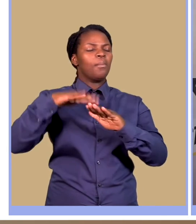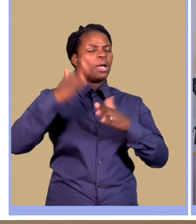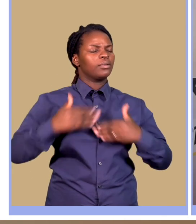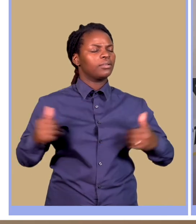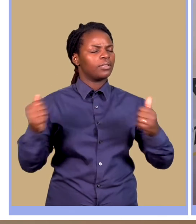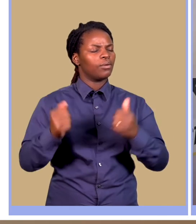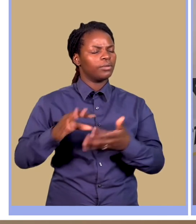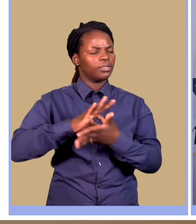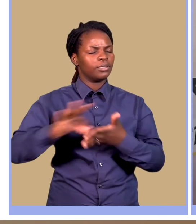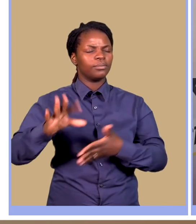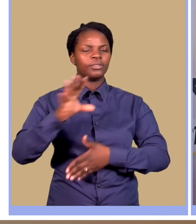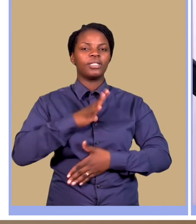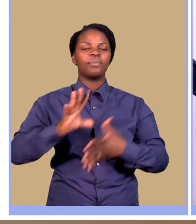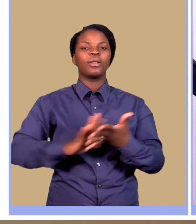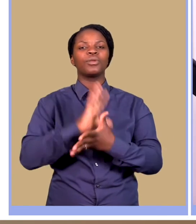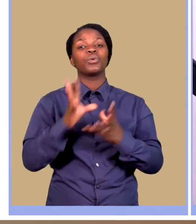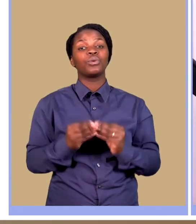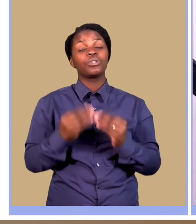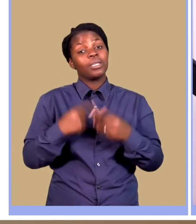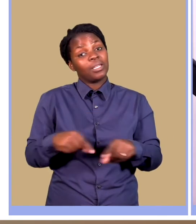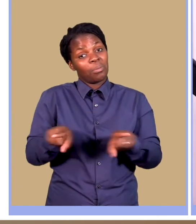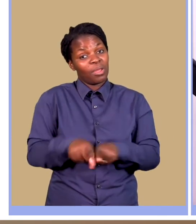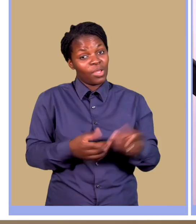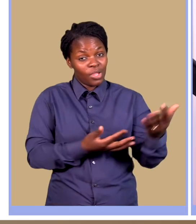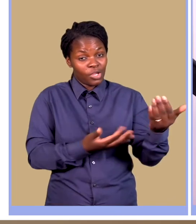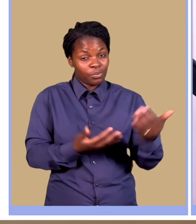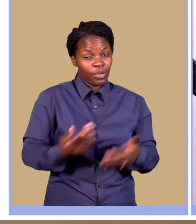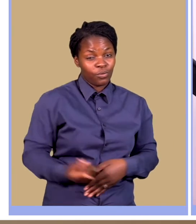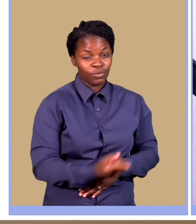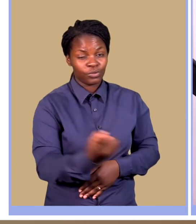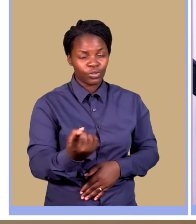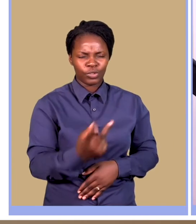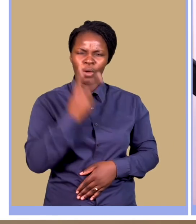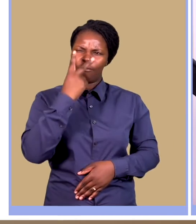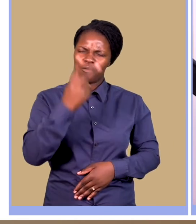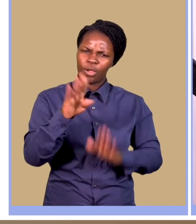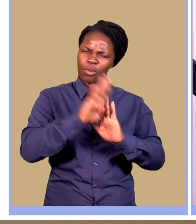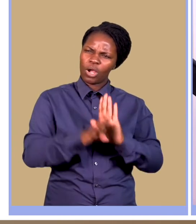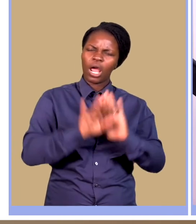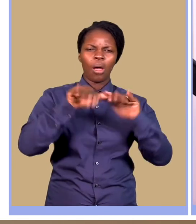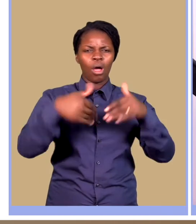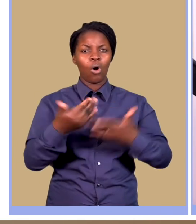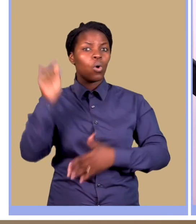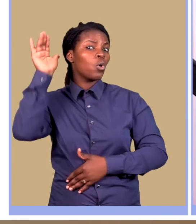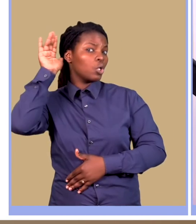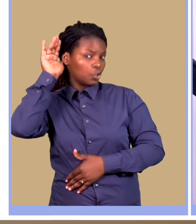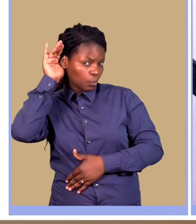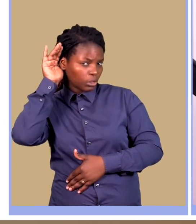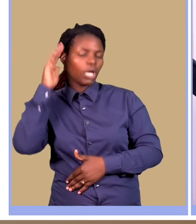a escutar, ouvir ou a ver até mesmo esse podcast estejam cientes, estejam ambientalmente